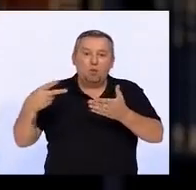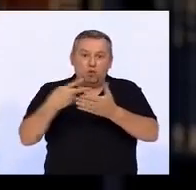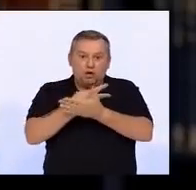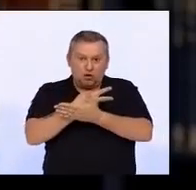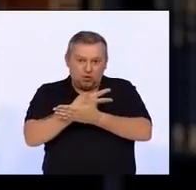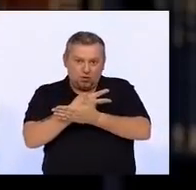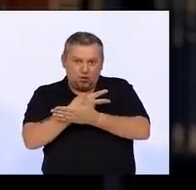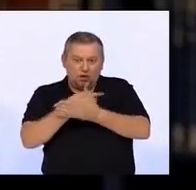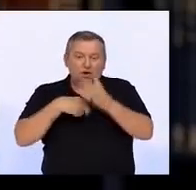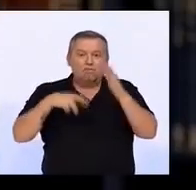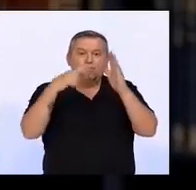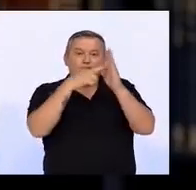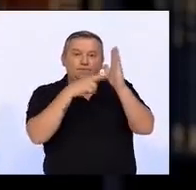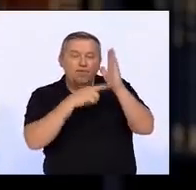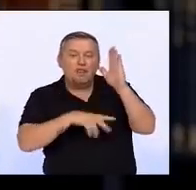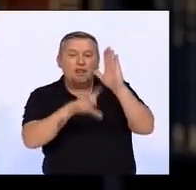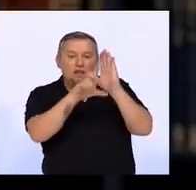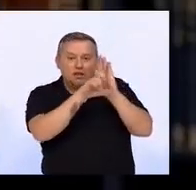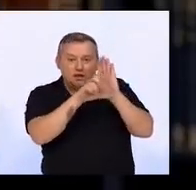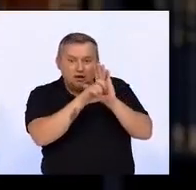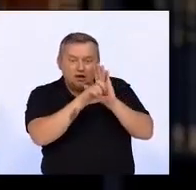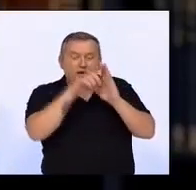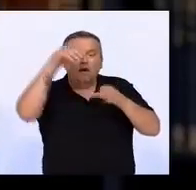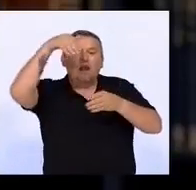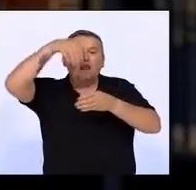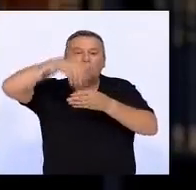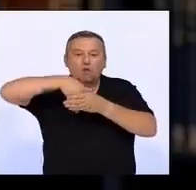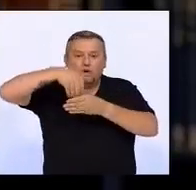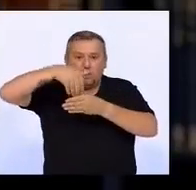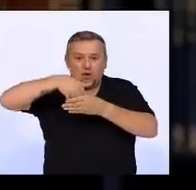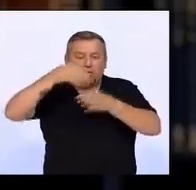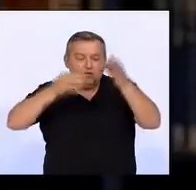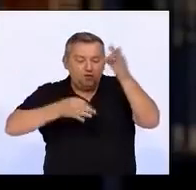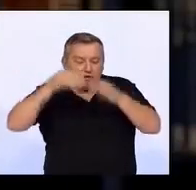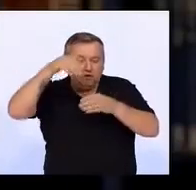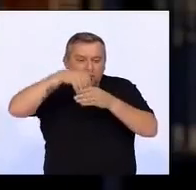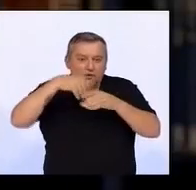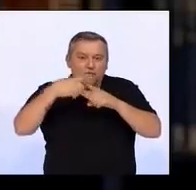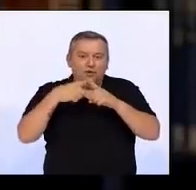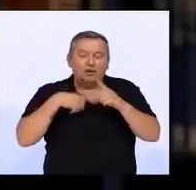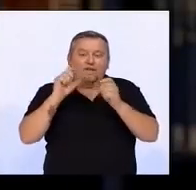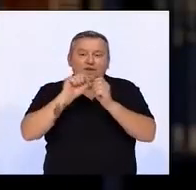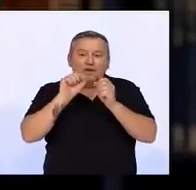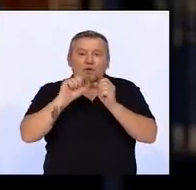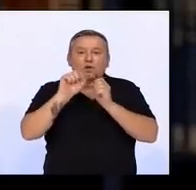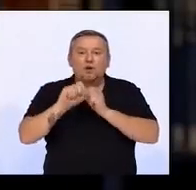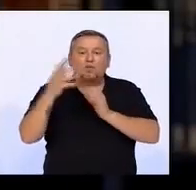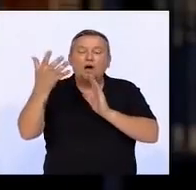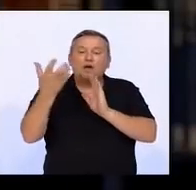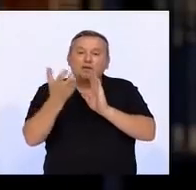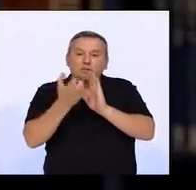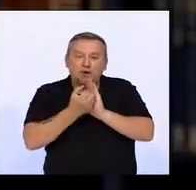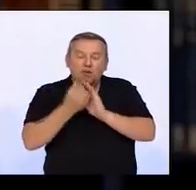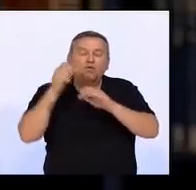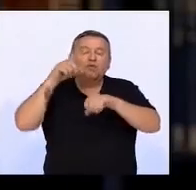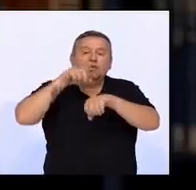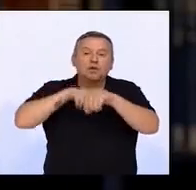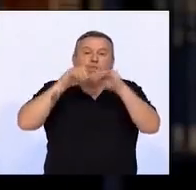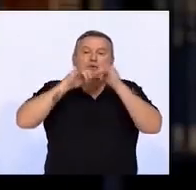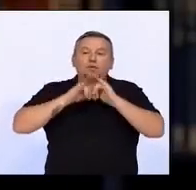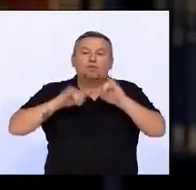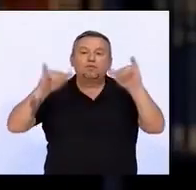na regulamentação, na legislação eleitoral, foi que determinaram uma diminuição do tempo de campanha eleitoral e